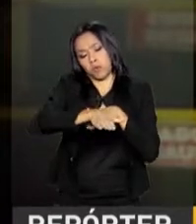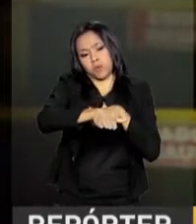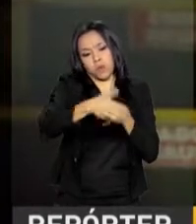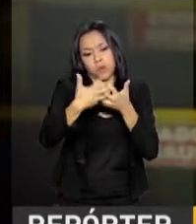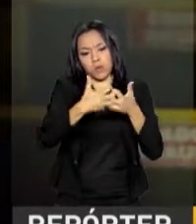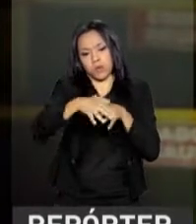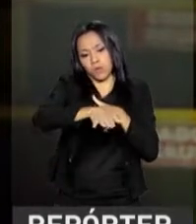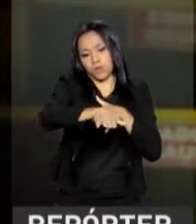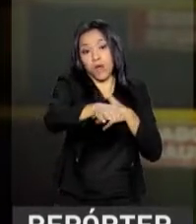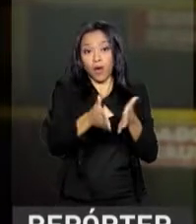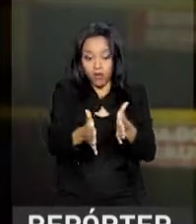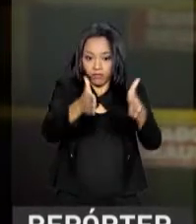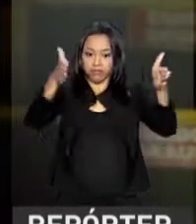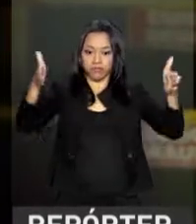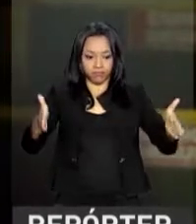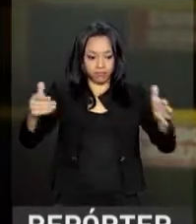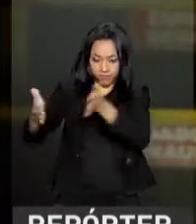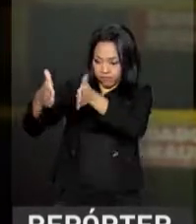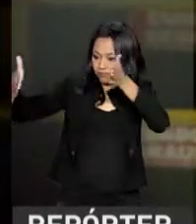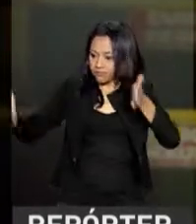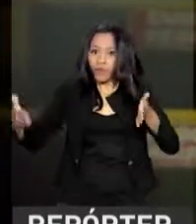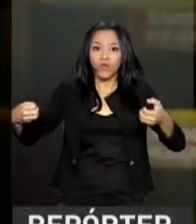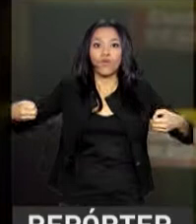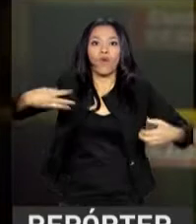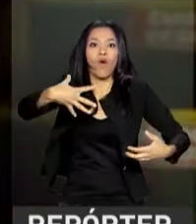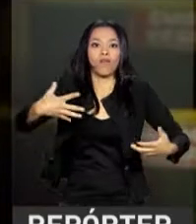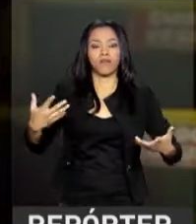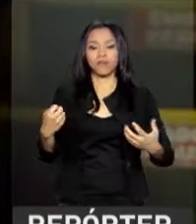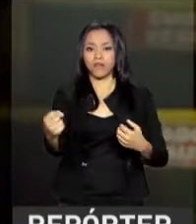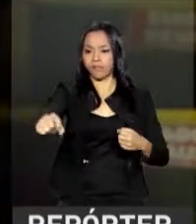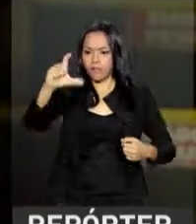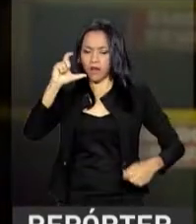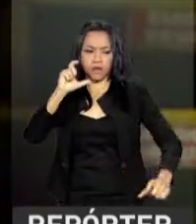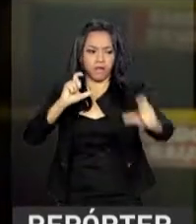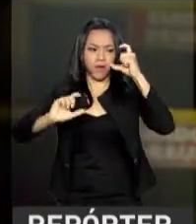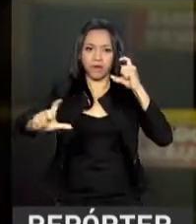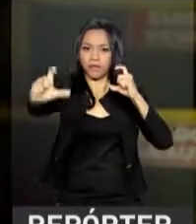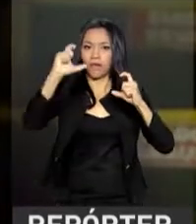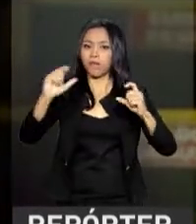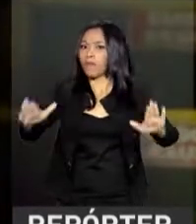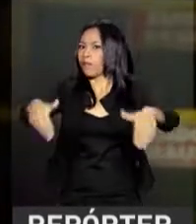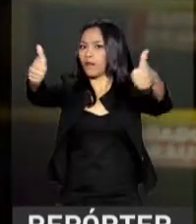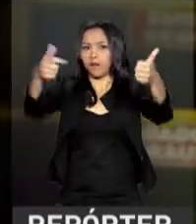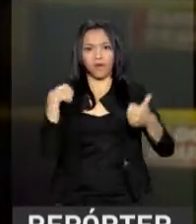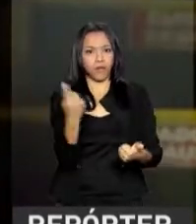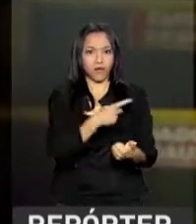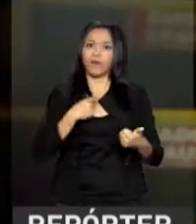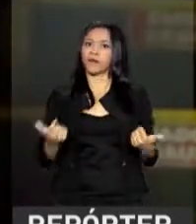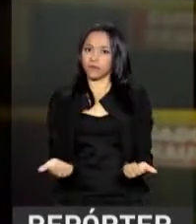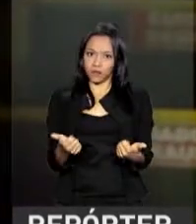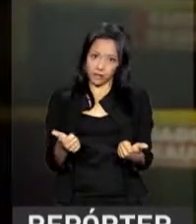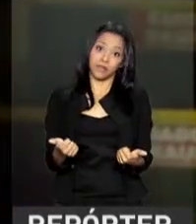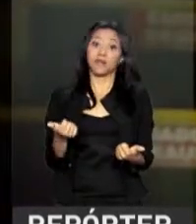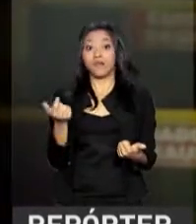ela está duplicado a pista nova a tem sinalização e aí melhorou bastante pra gente e que